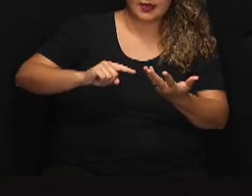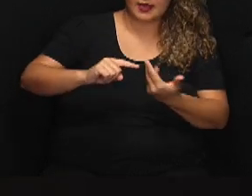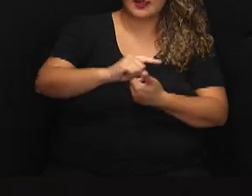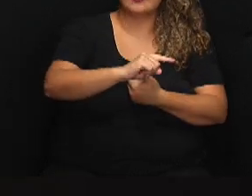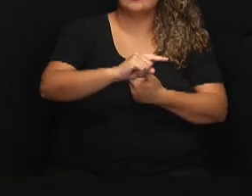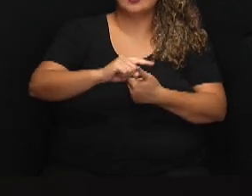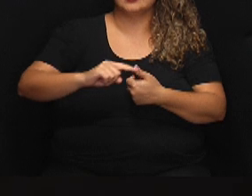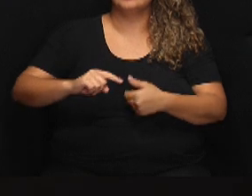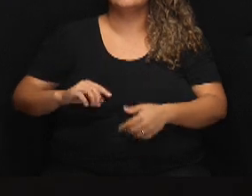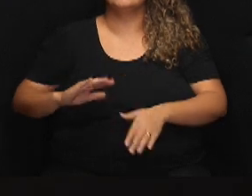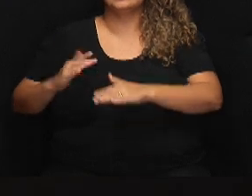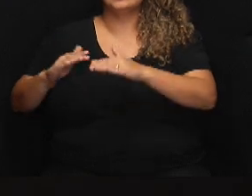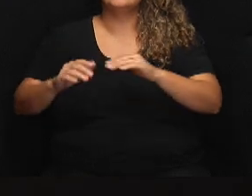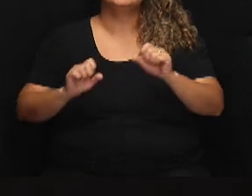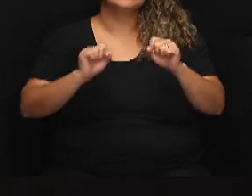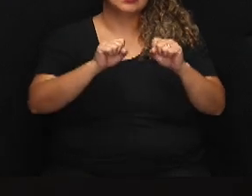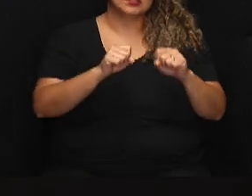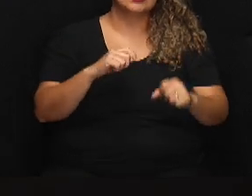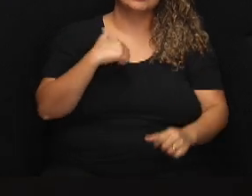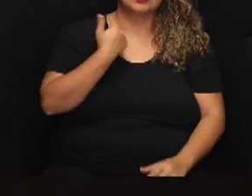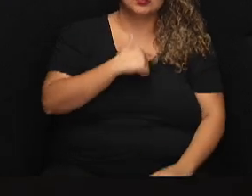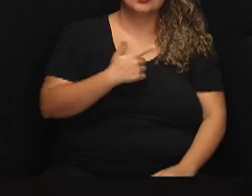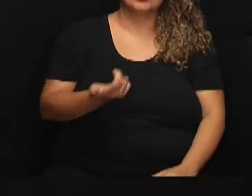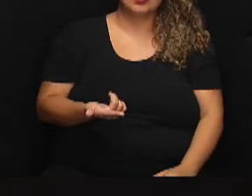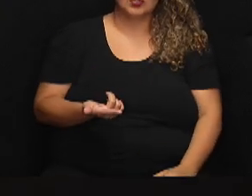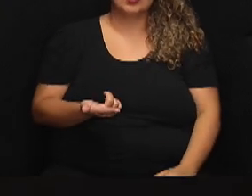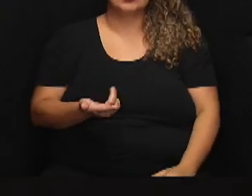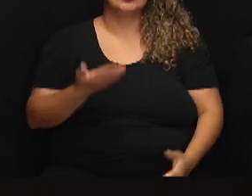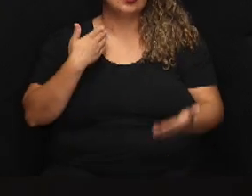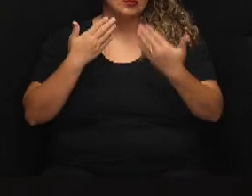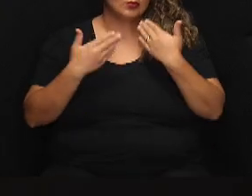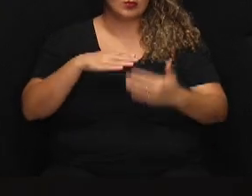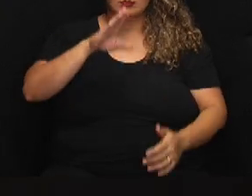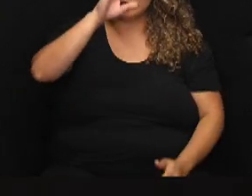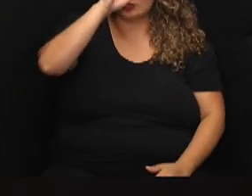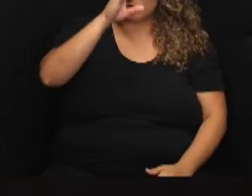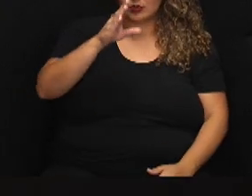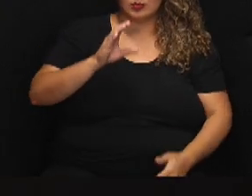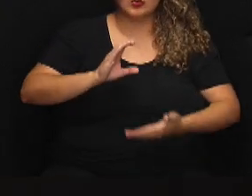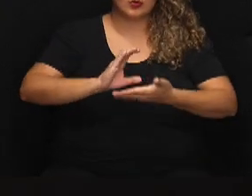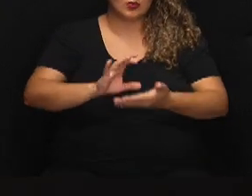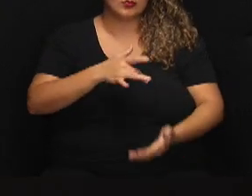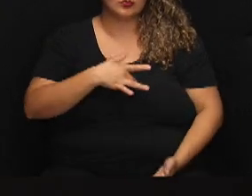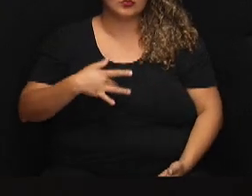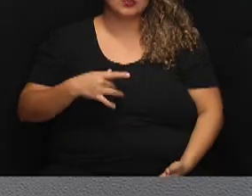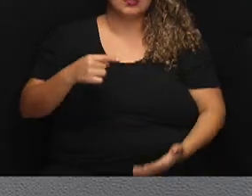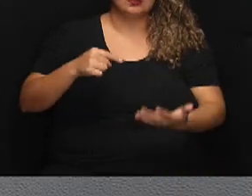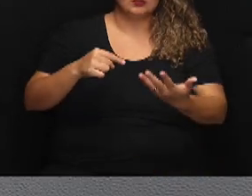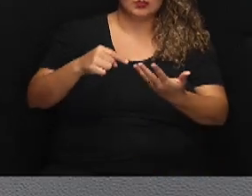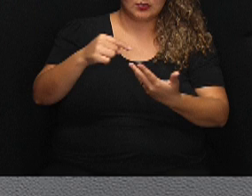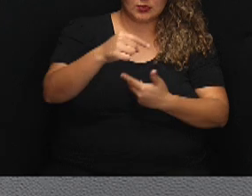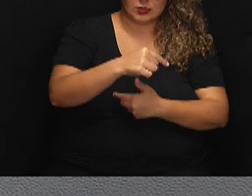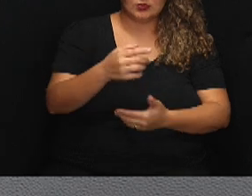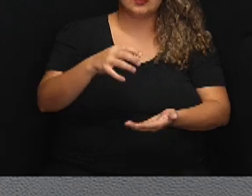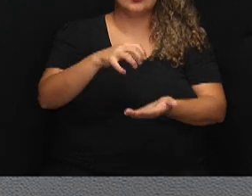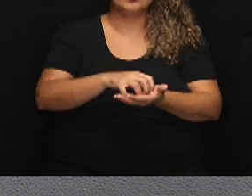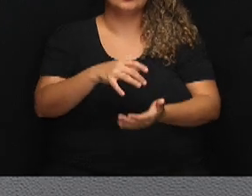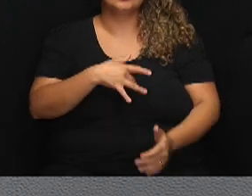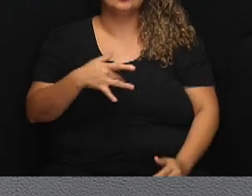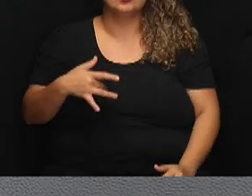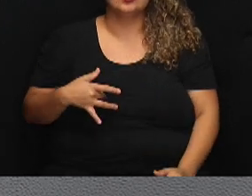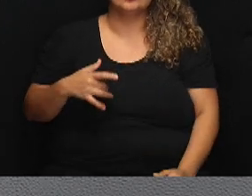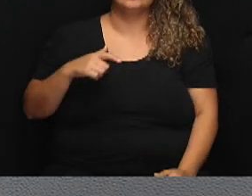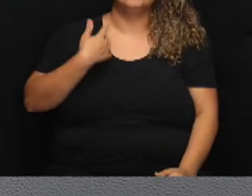União, né? Isso mesmo, a gente tem conversado principalmente com o Conselho de Saúde de cada um desses centros de saúde, né, com os